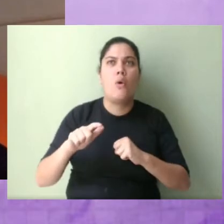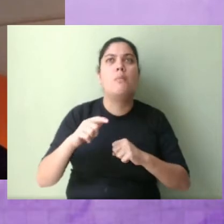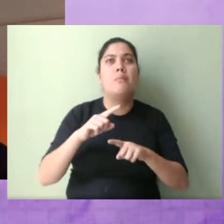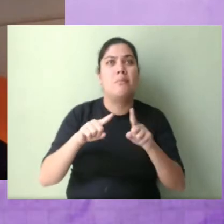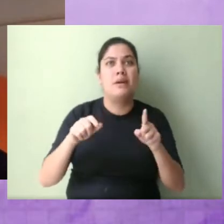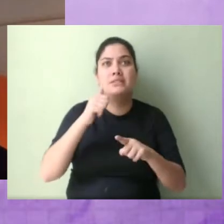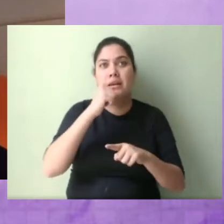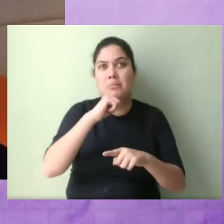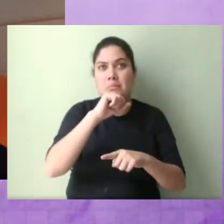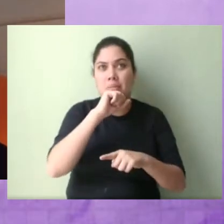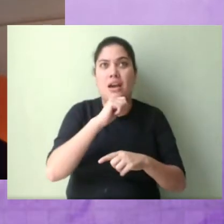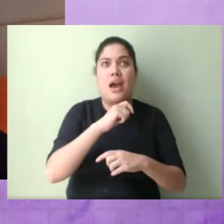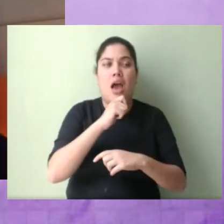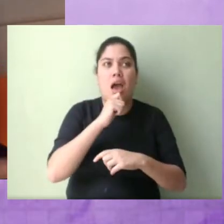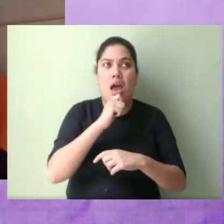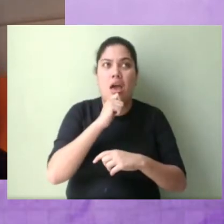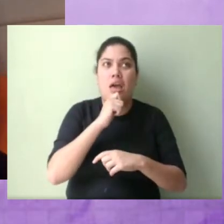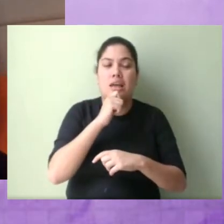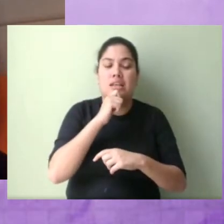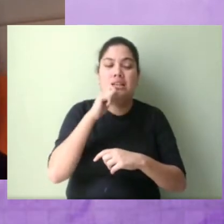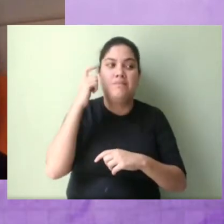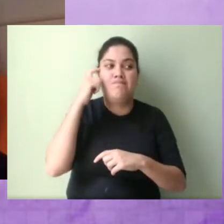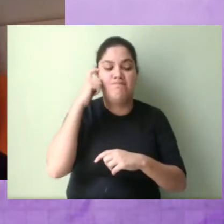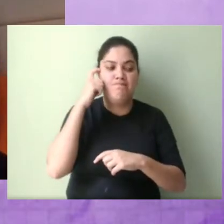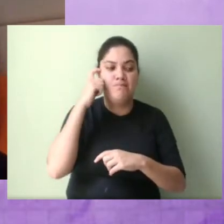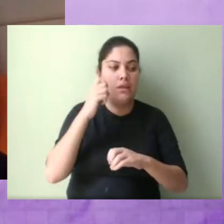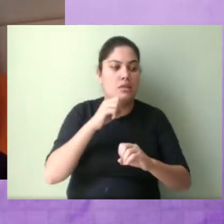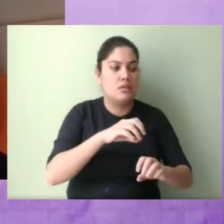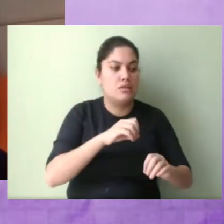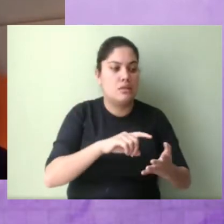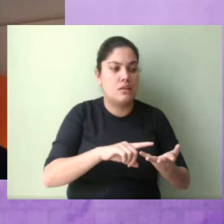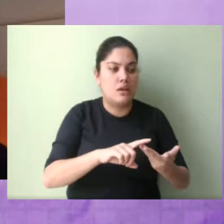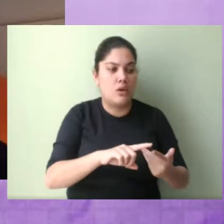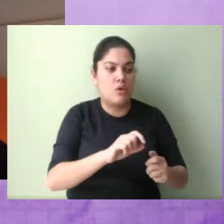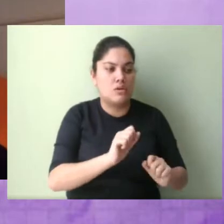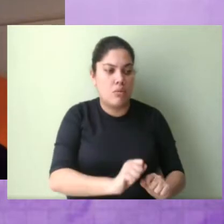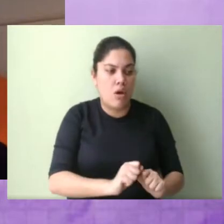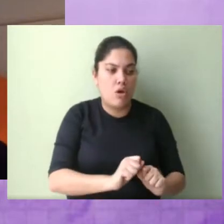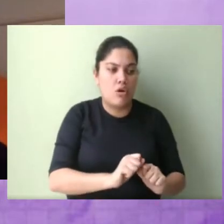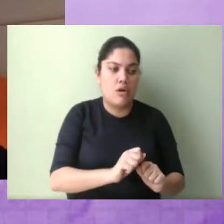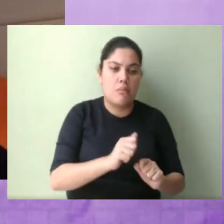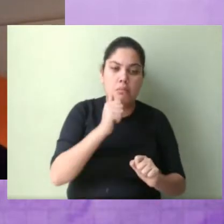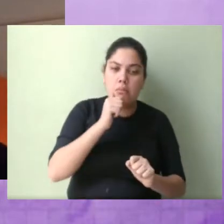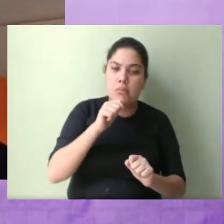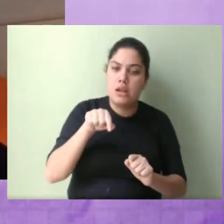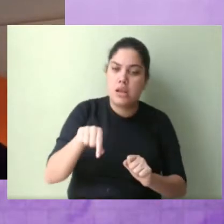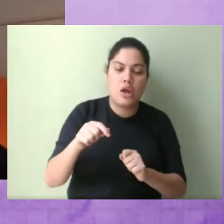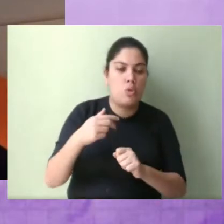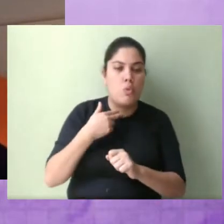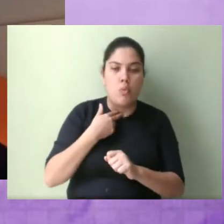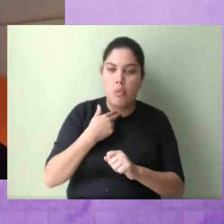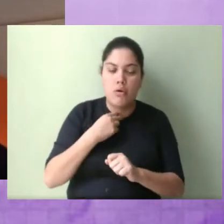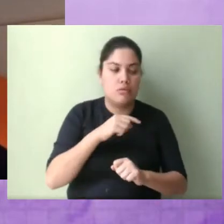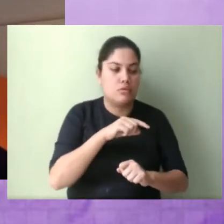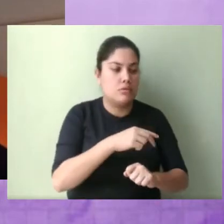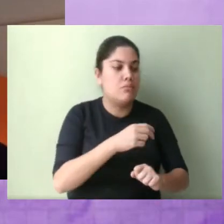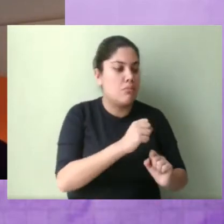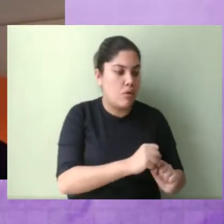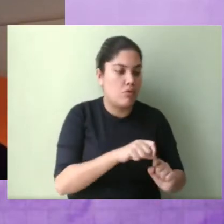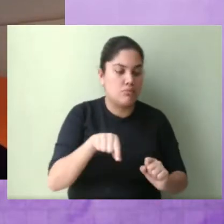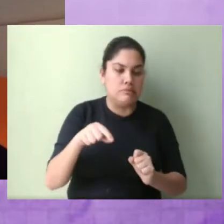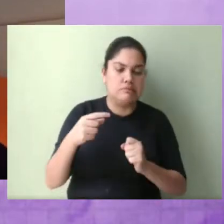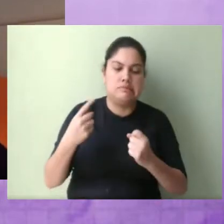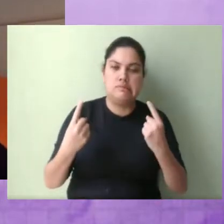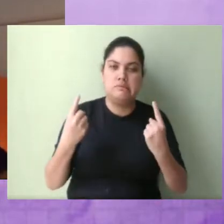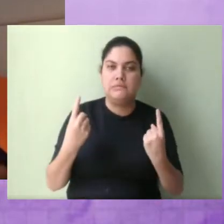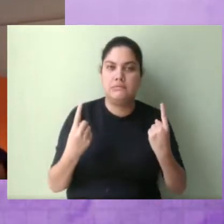interessante que daí lá a questão matriarcal é mais forte muitas vezes, mas a mãe ainda tem essa educação para o filho de que tem